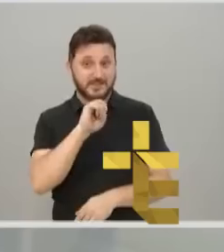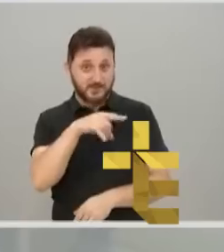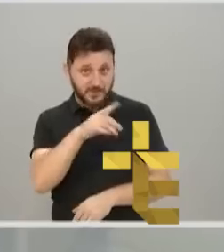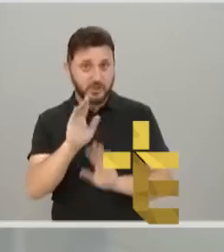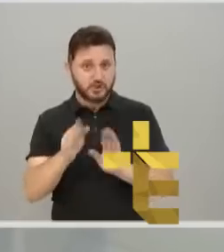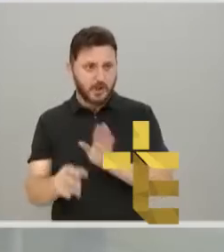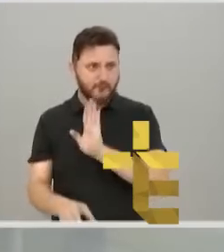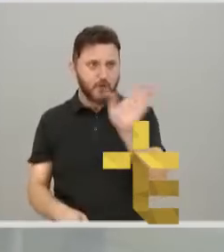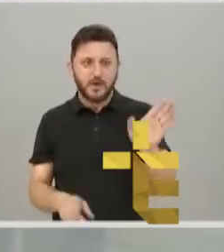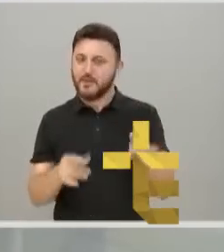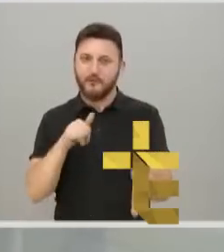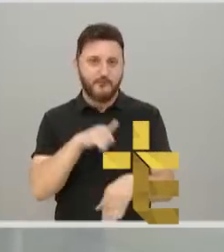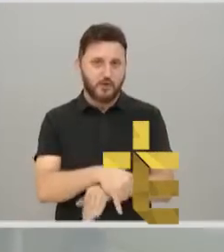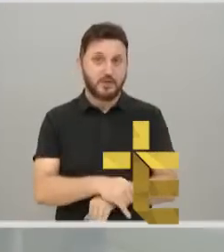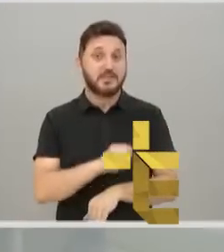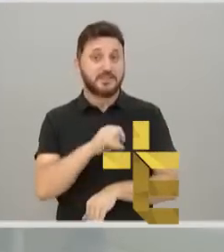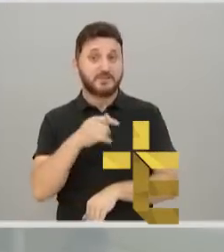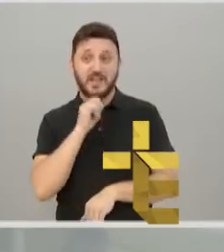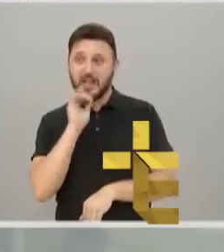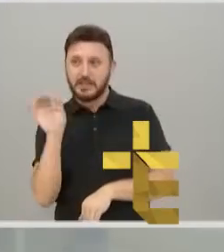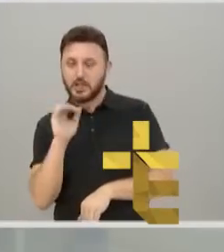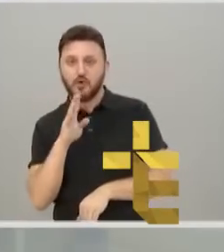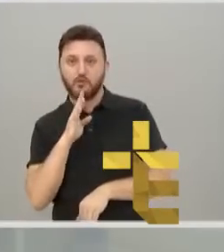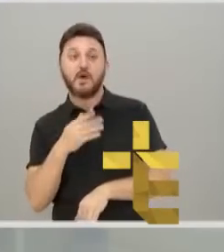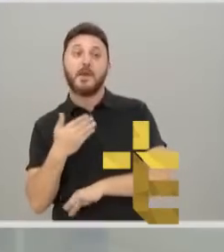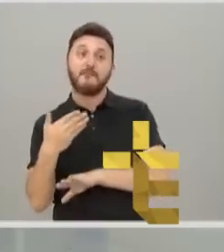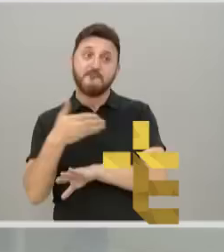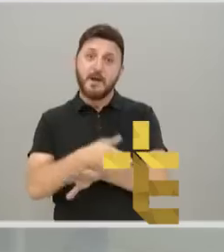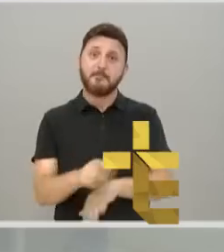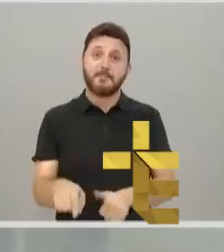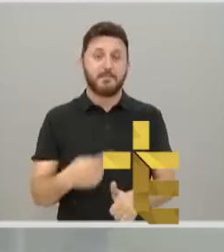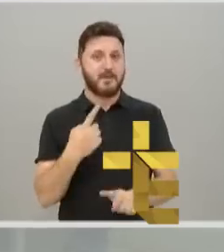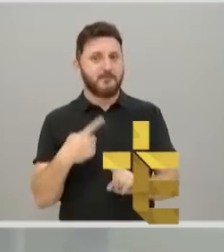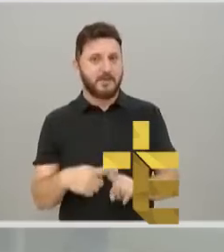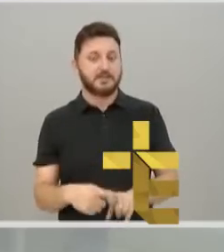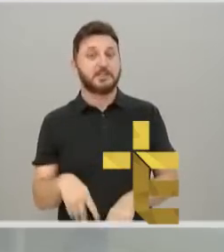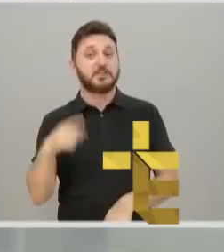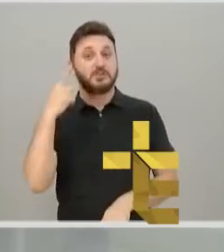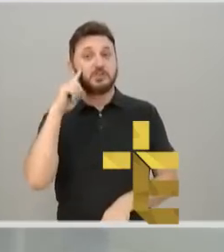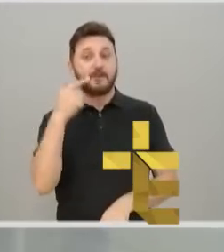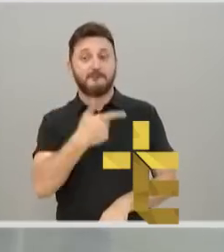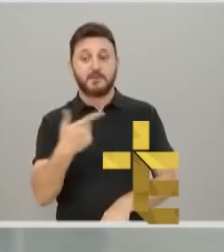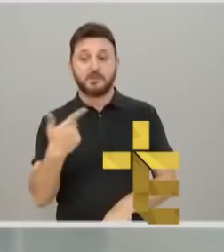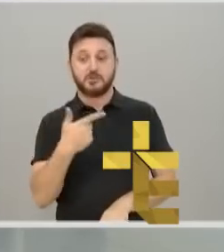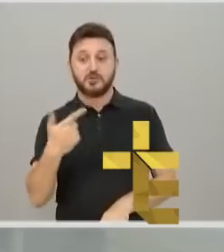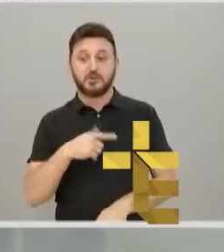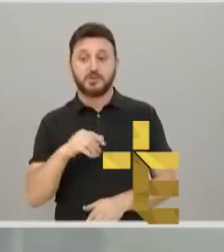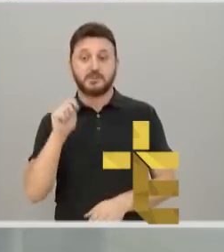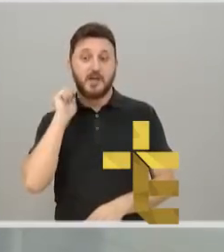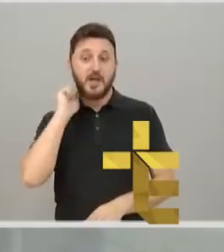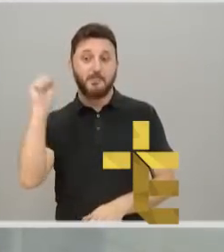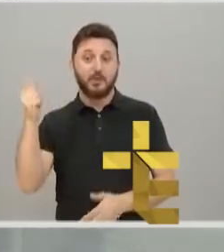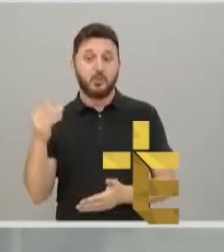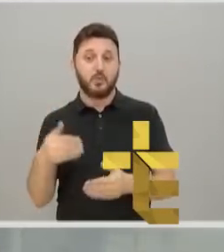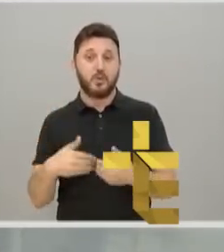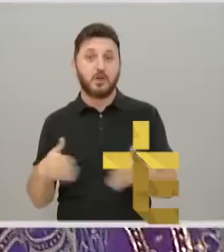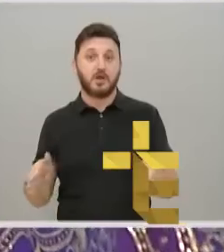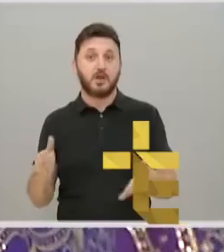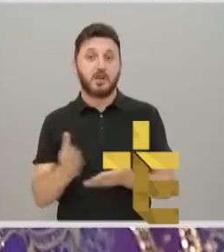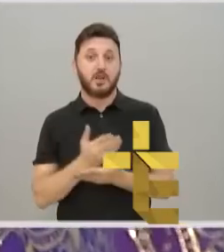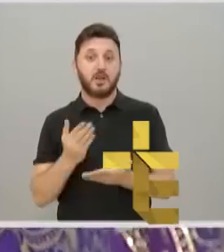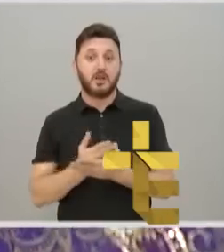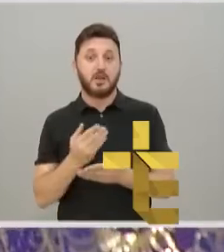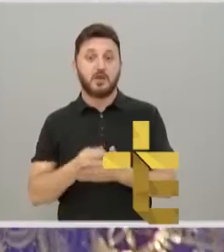foi, não falte, se você não foi, vá a primeira vez. E dia 22 de abril, lançamento do livro Combate